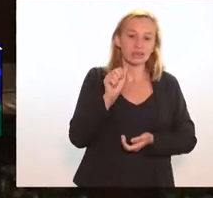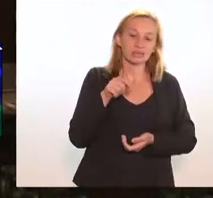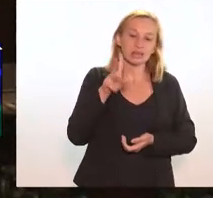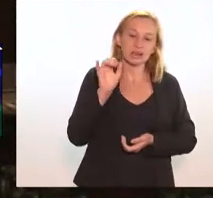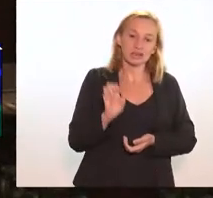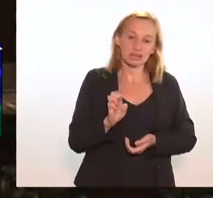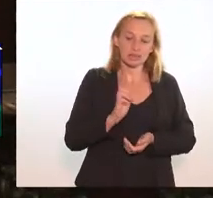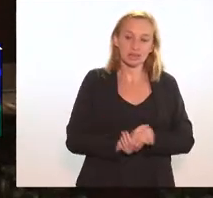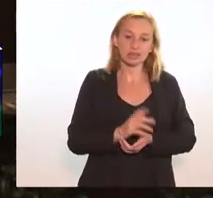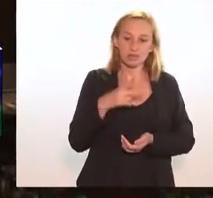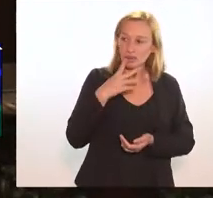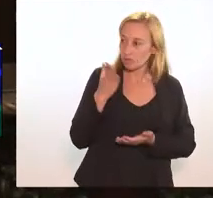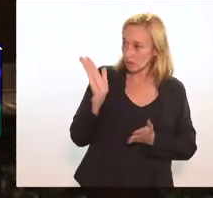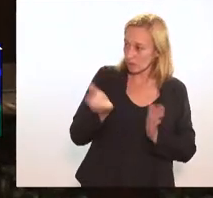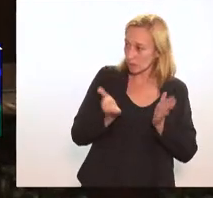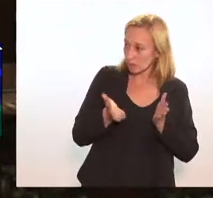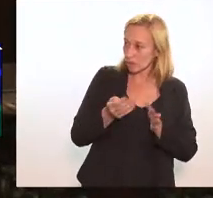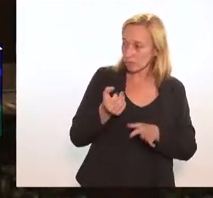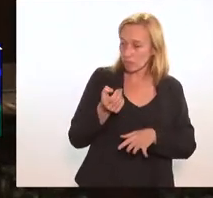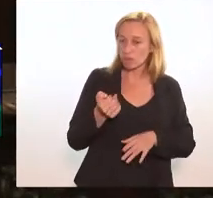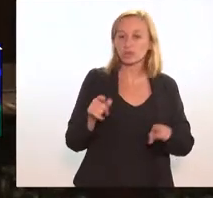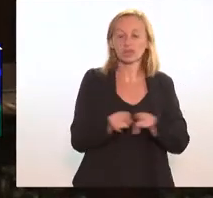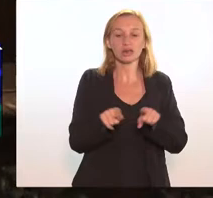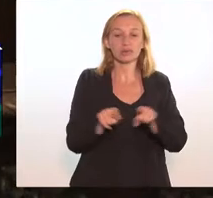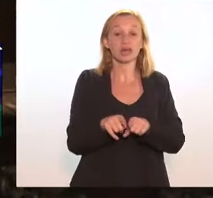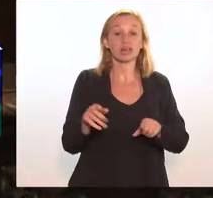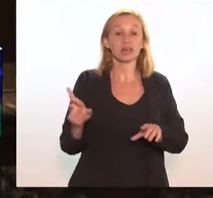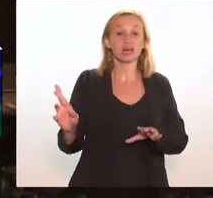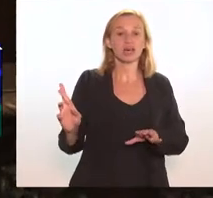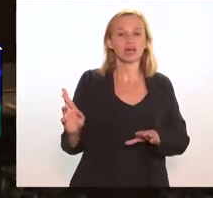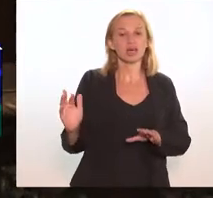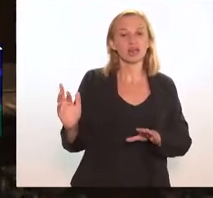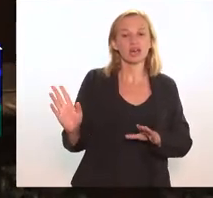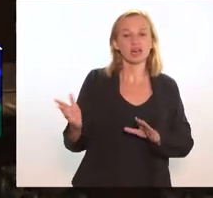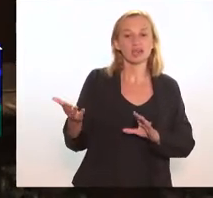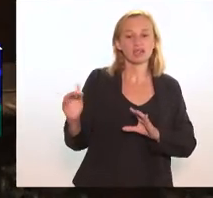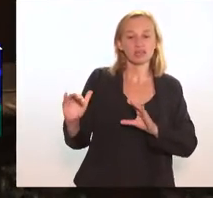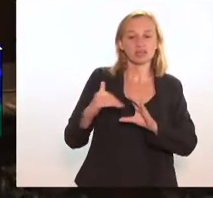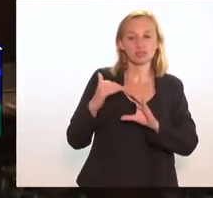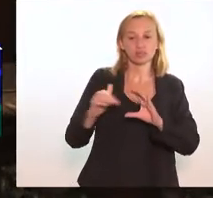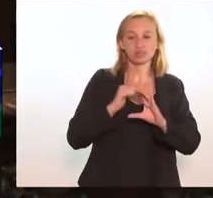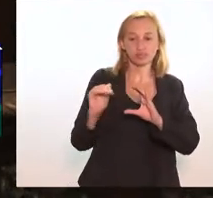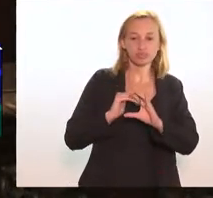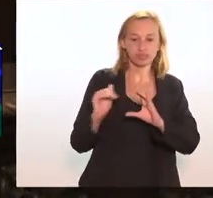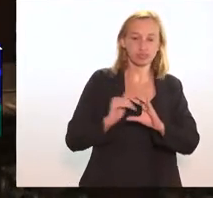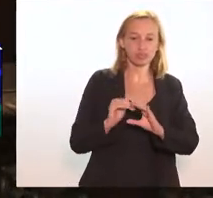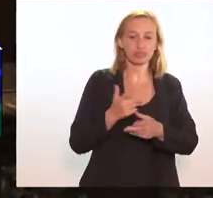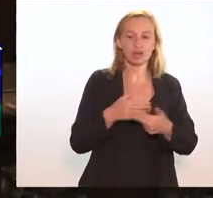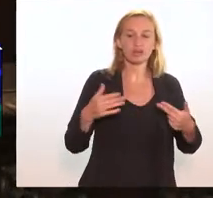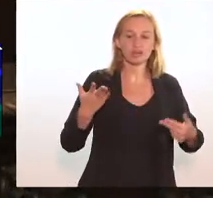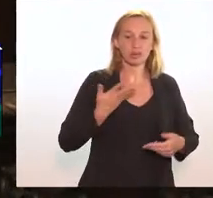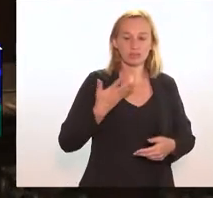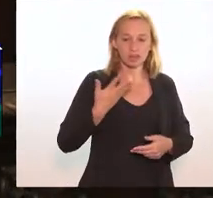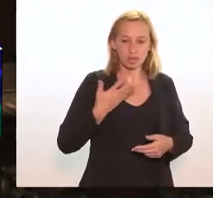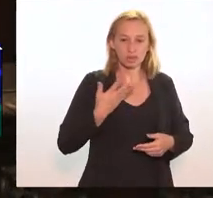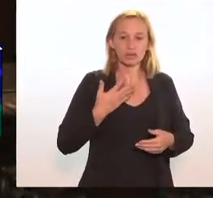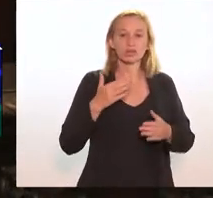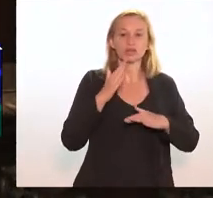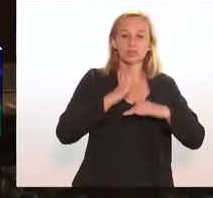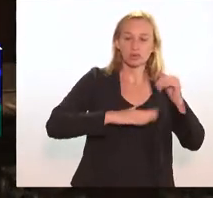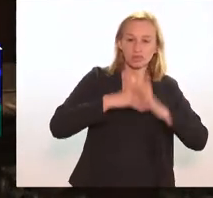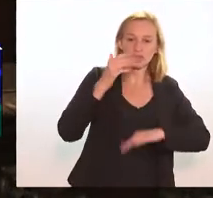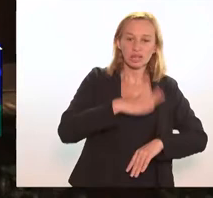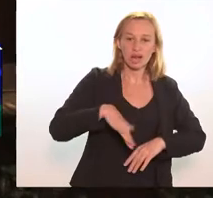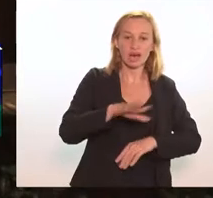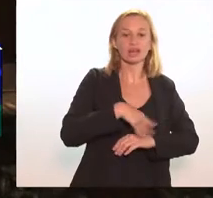manifestação que fez agora há pouco, que eu também tenho recebido várias manifestações de colegas profissionais da educação